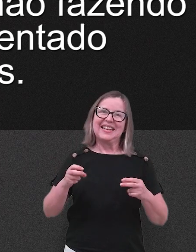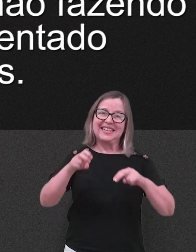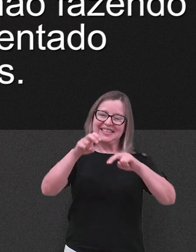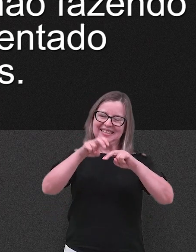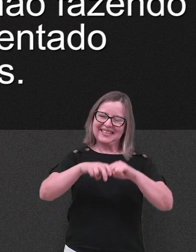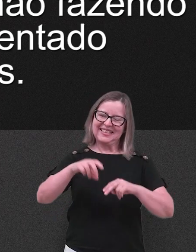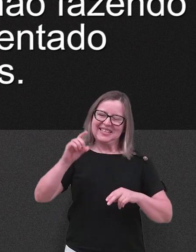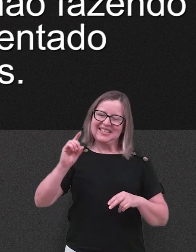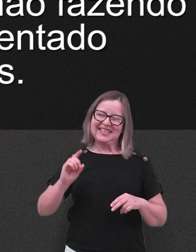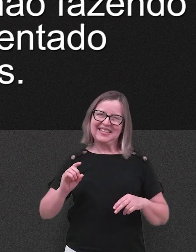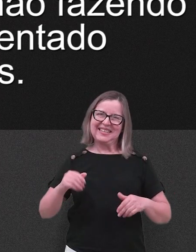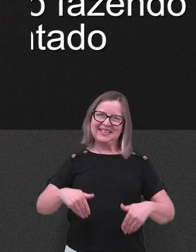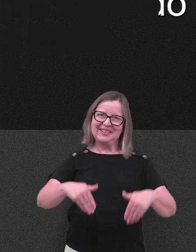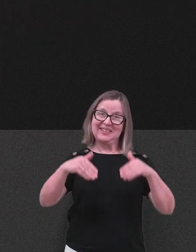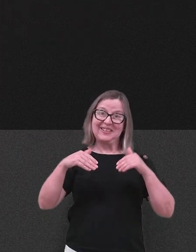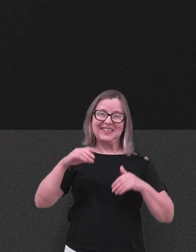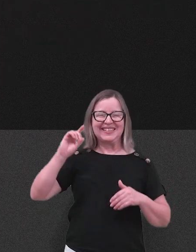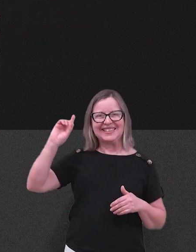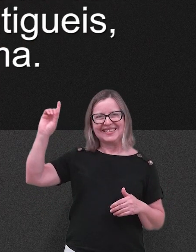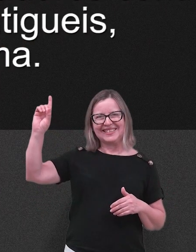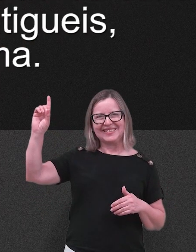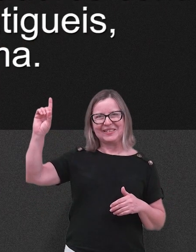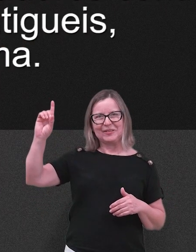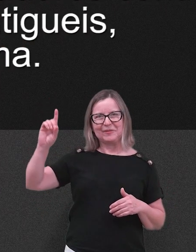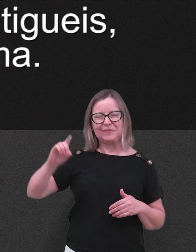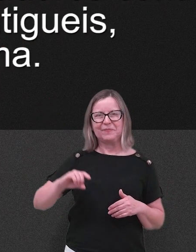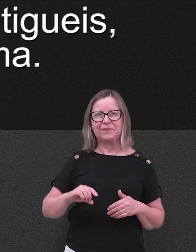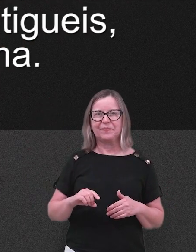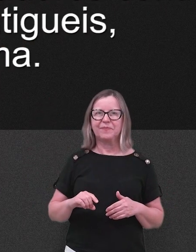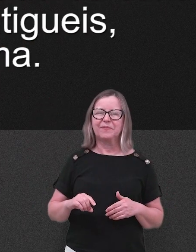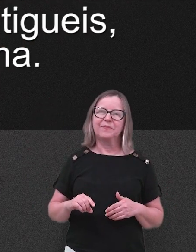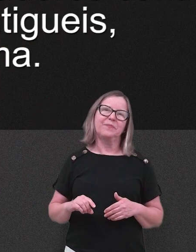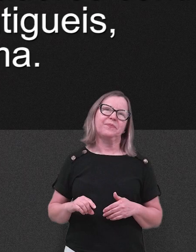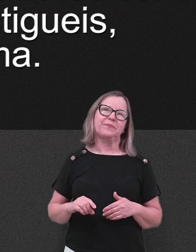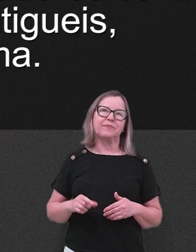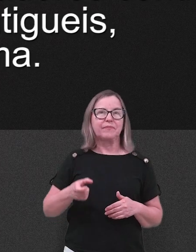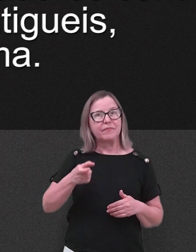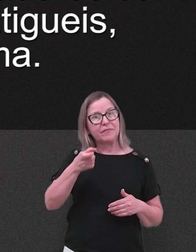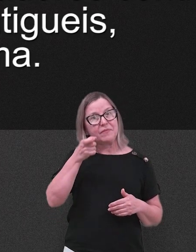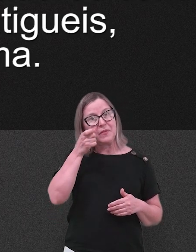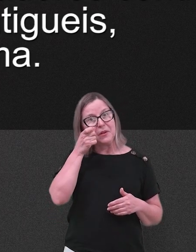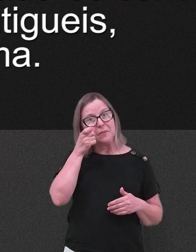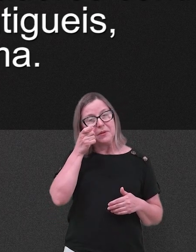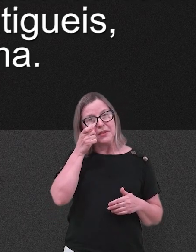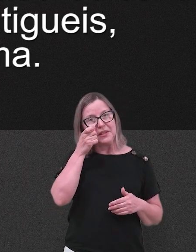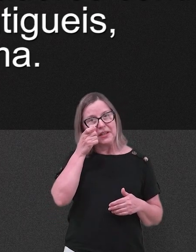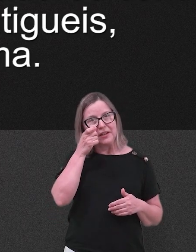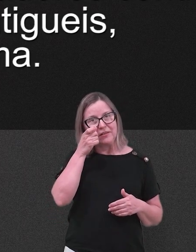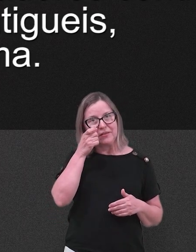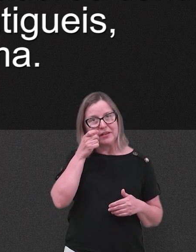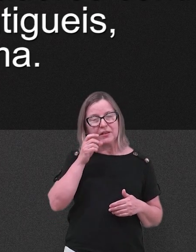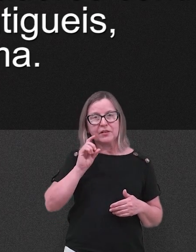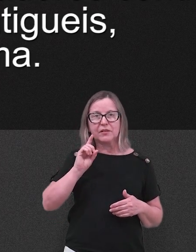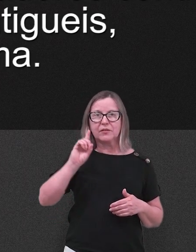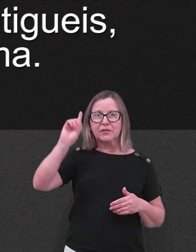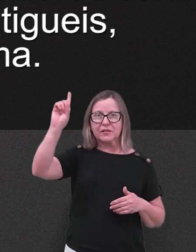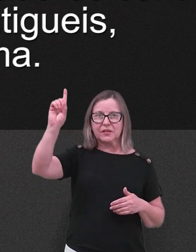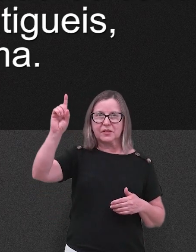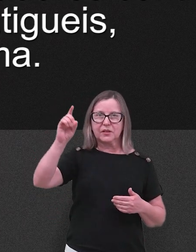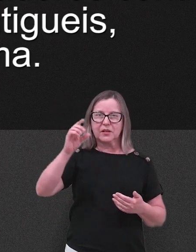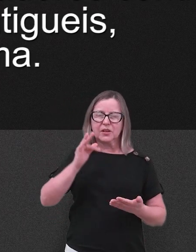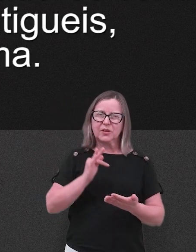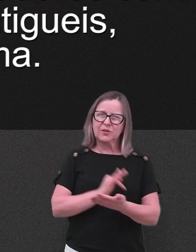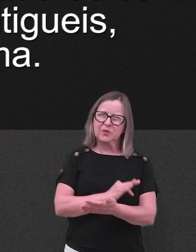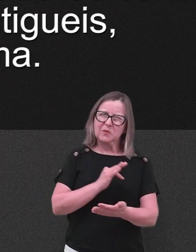do trono de Deus. Considerai, pois, atentamente aquele que suportou tamanha oposição